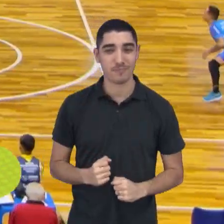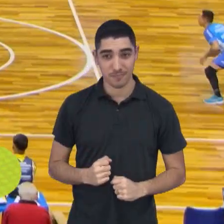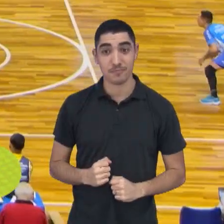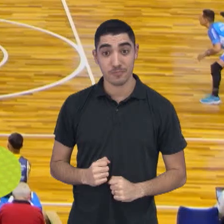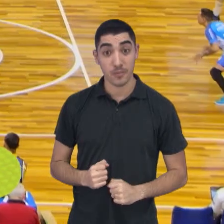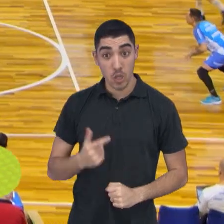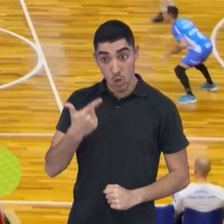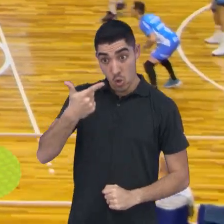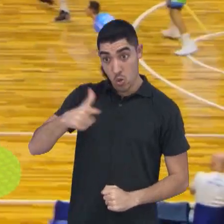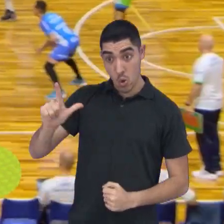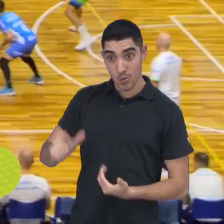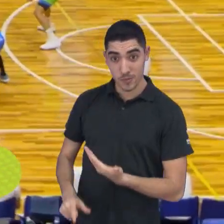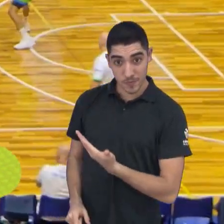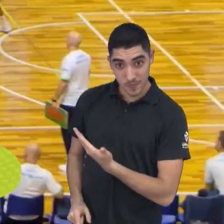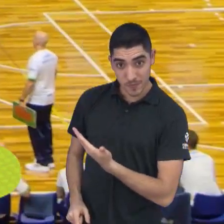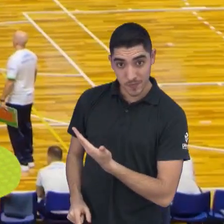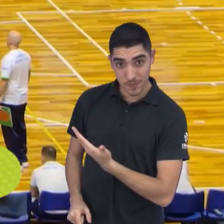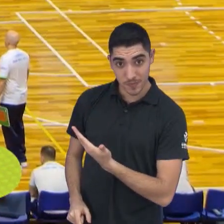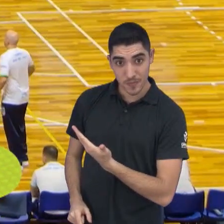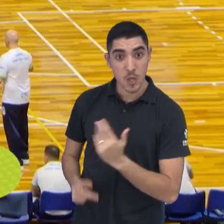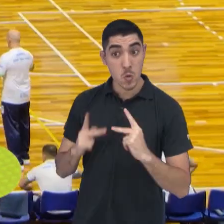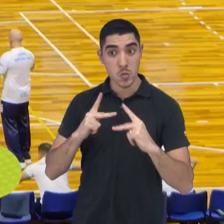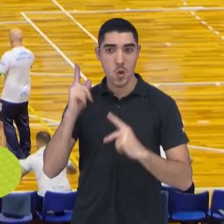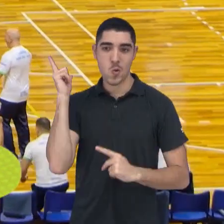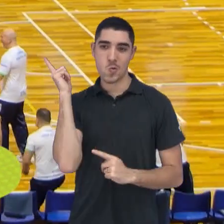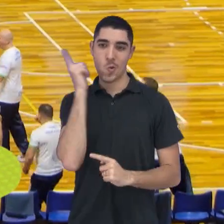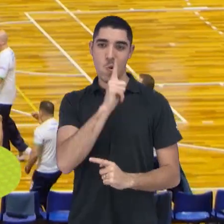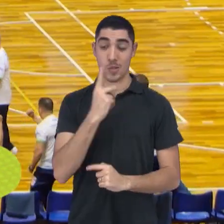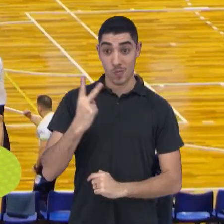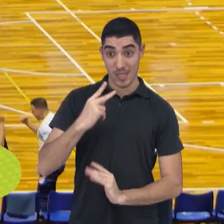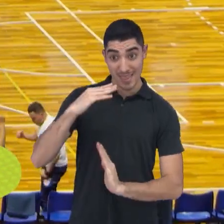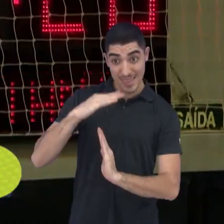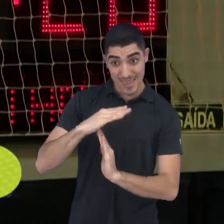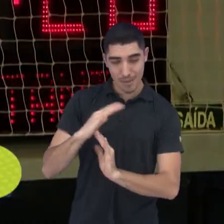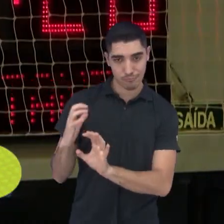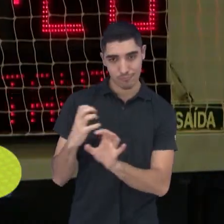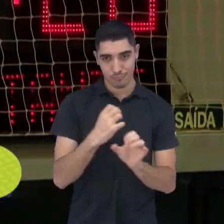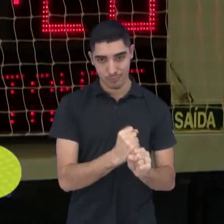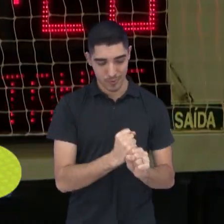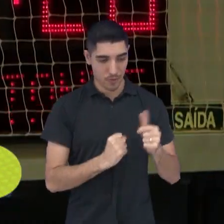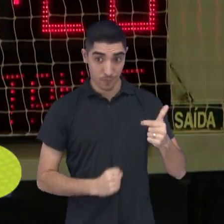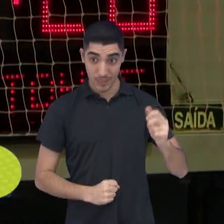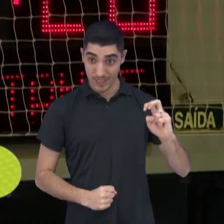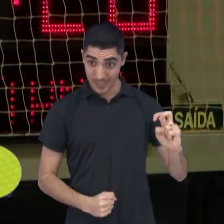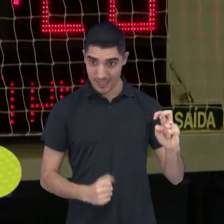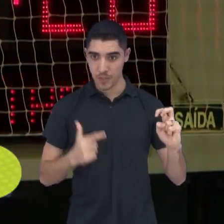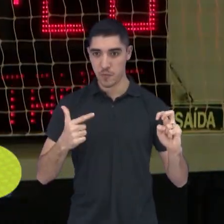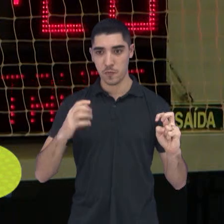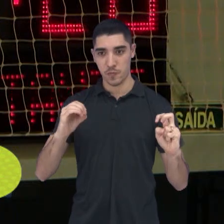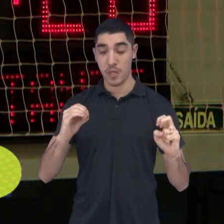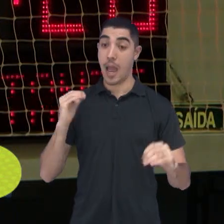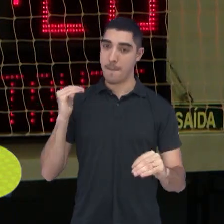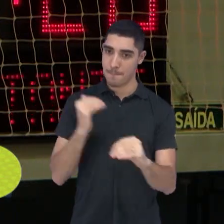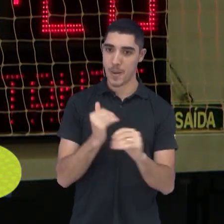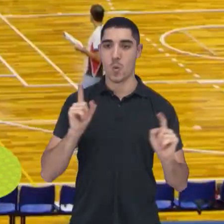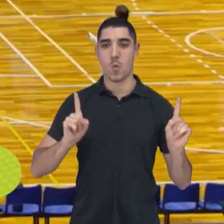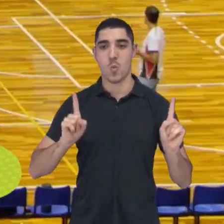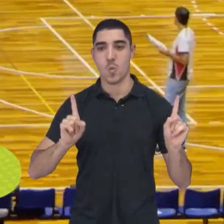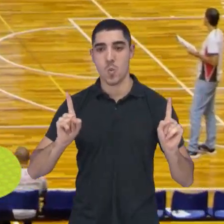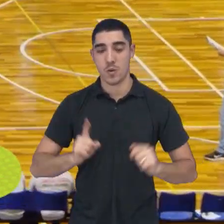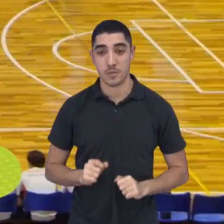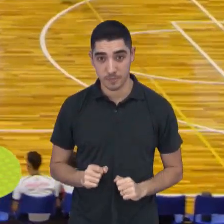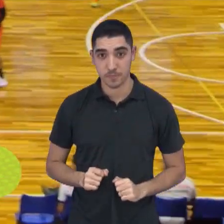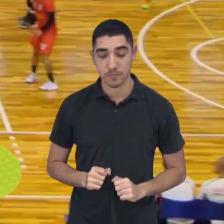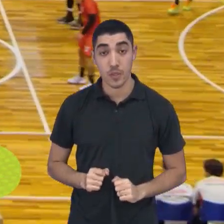E nessa bola final, o Vôlei São José fechou o segundo set em 25-20, empatando a partida.